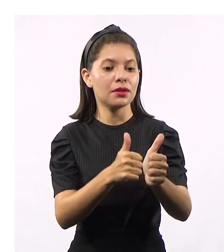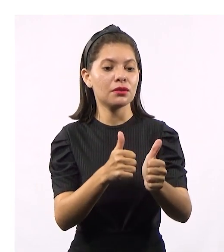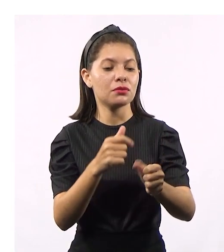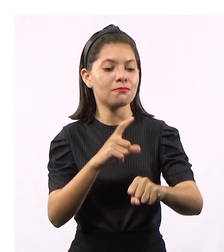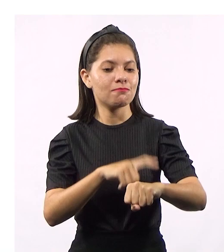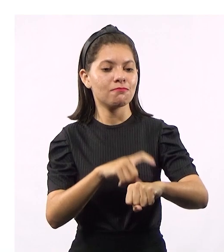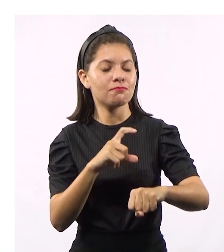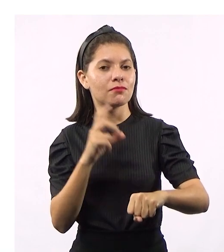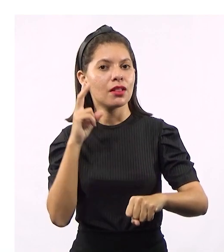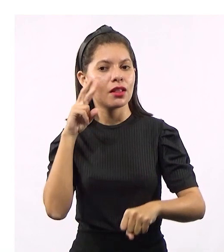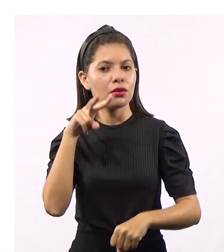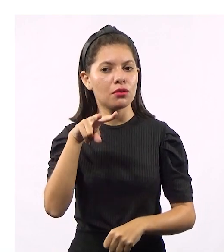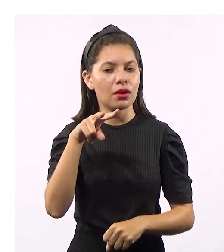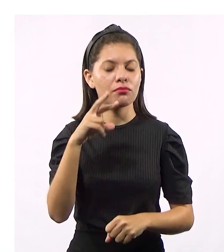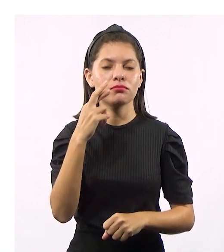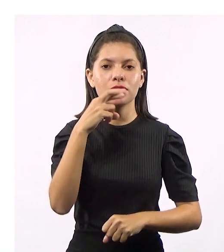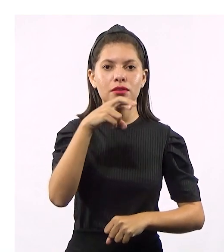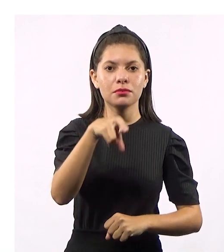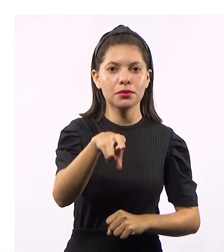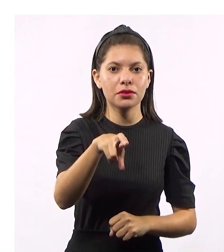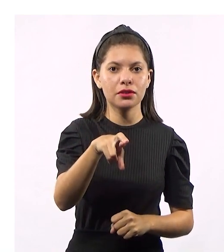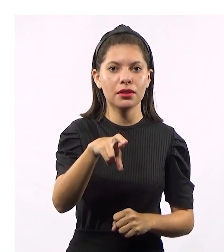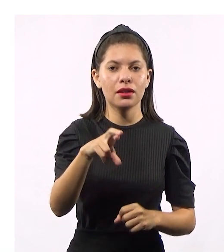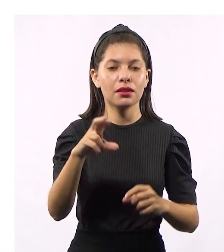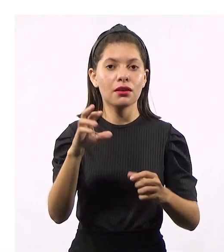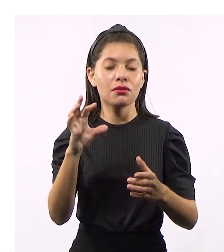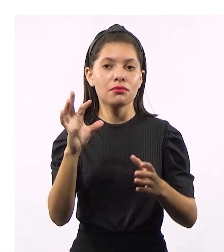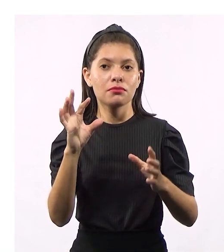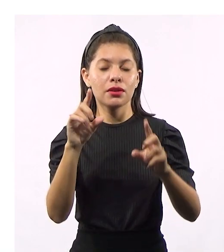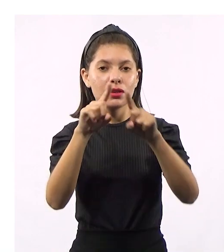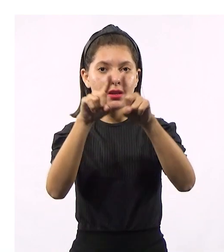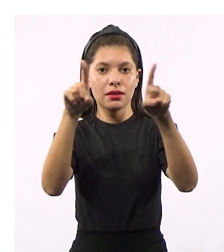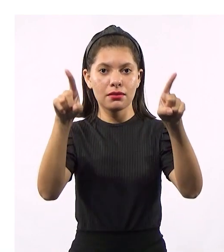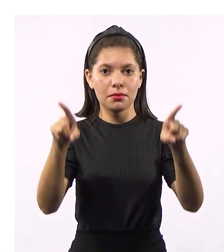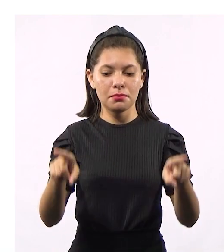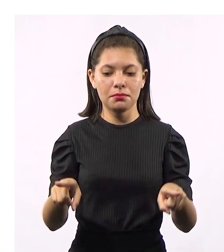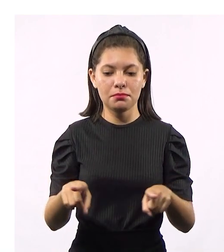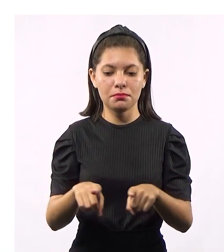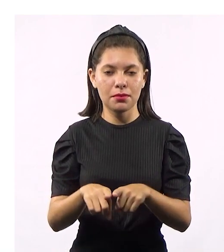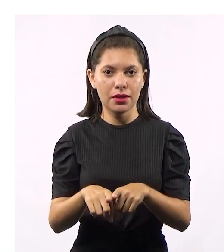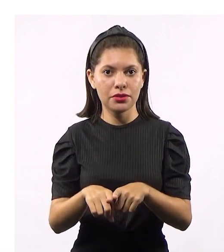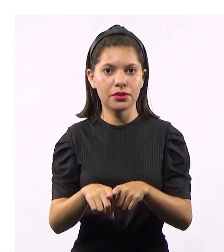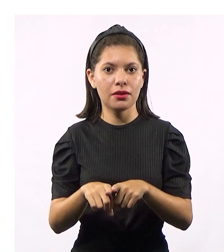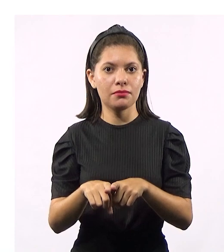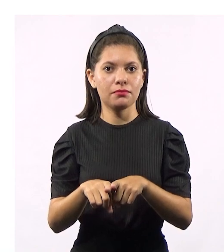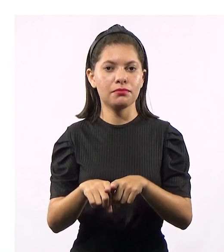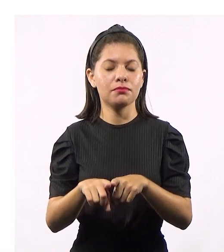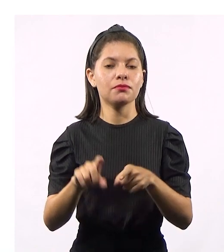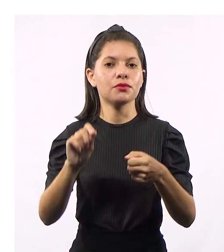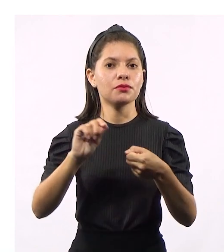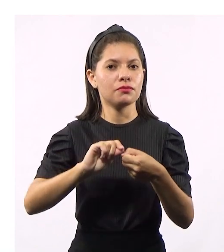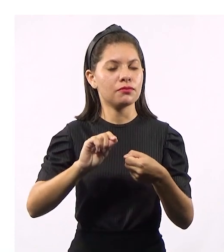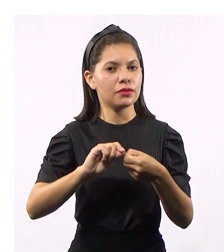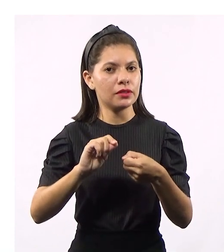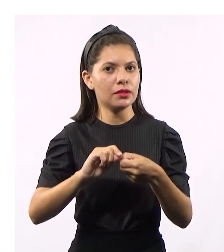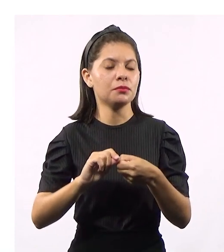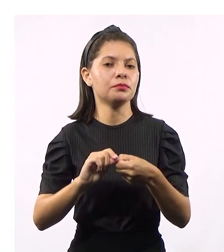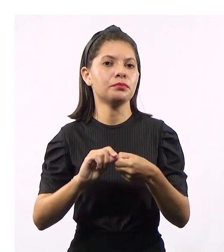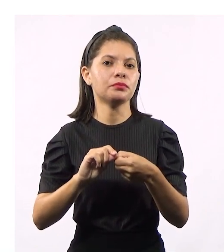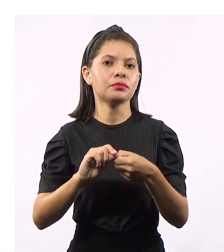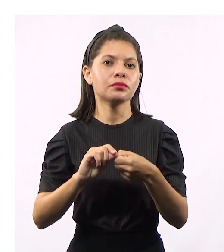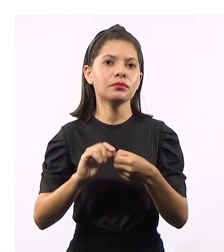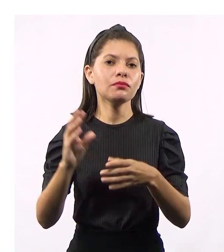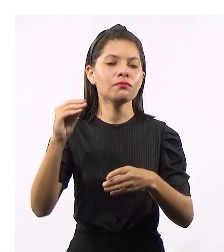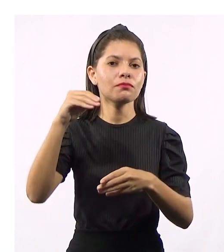na página do formulário, eu vou poder criar um formulário acrescentando as descrições e adicionar as